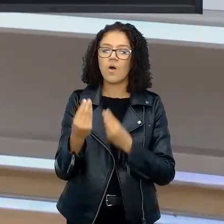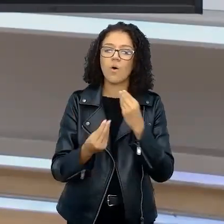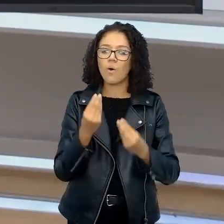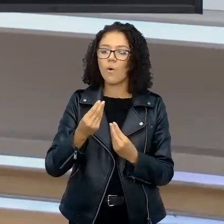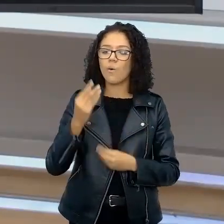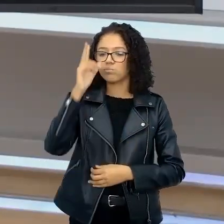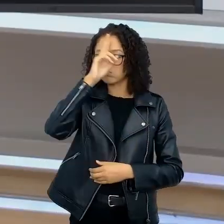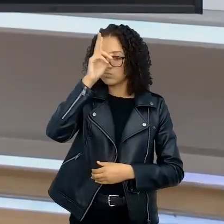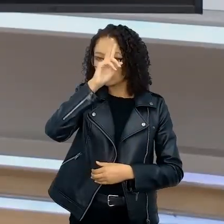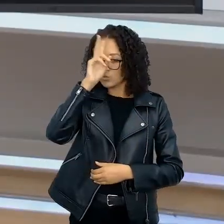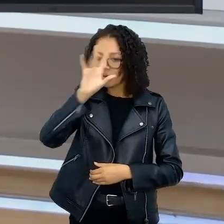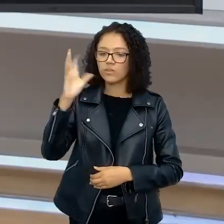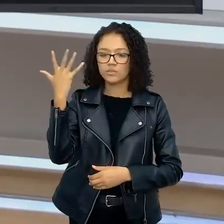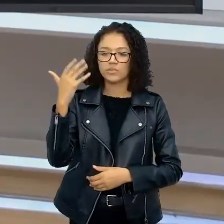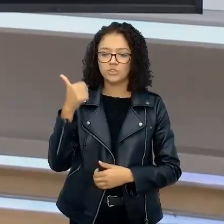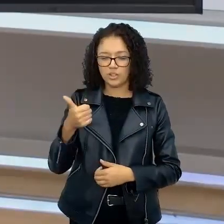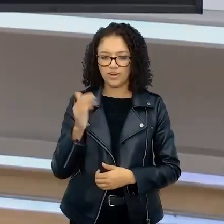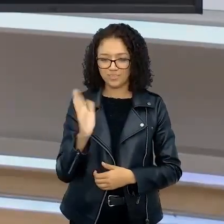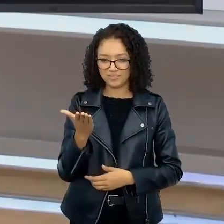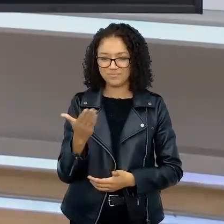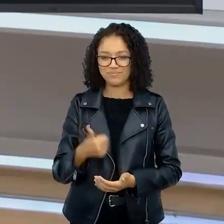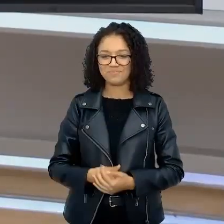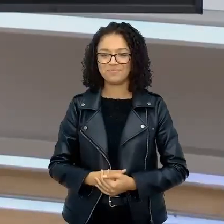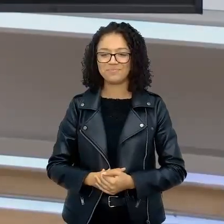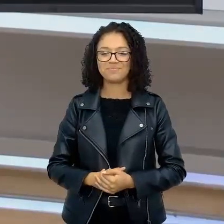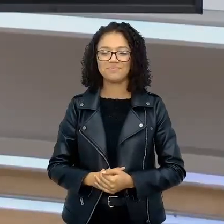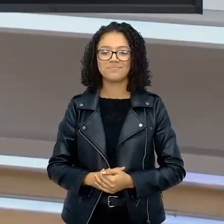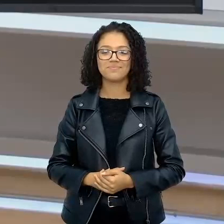violência contra crianças e adolescentes. Vamos lá.